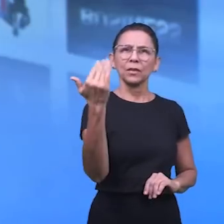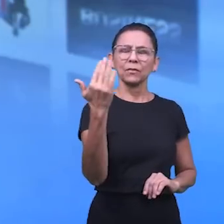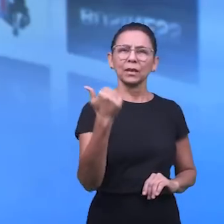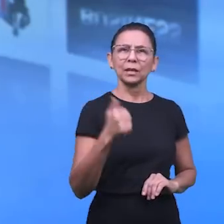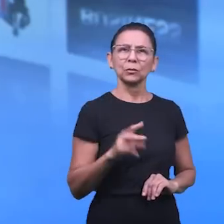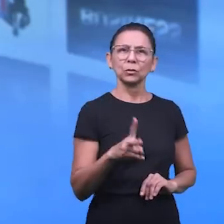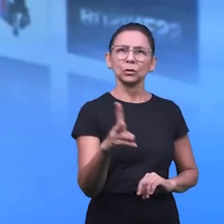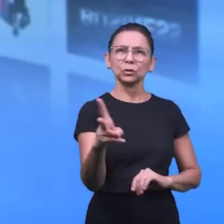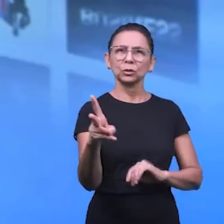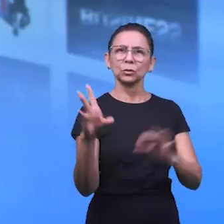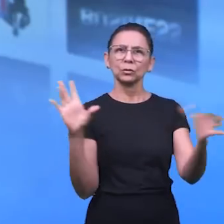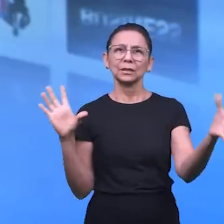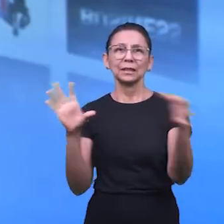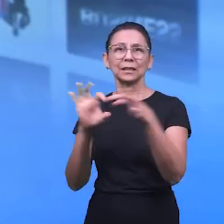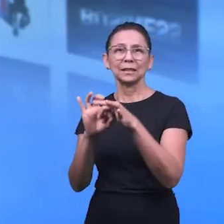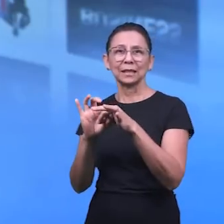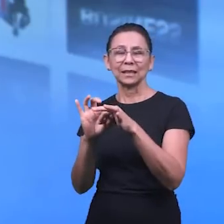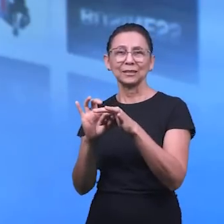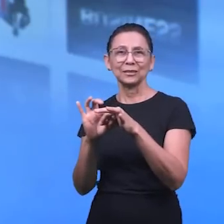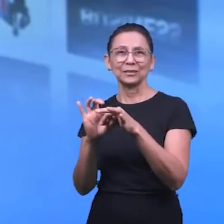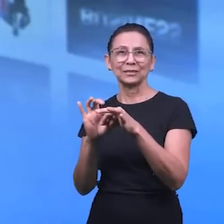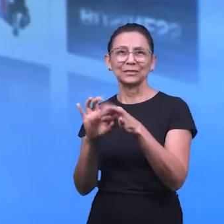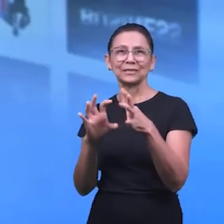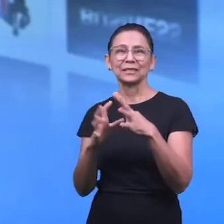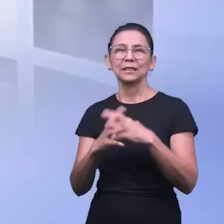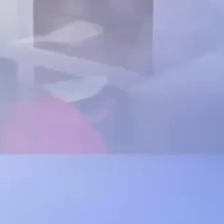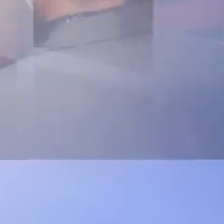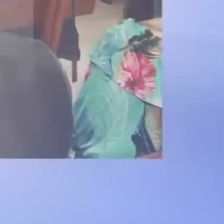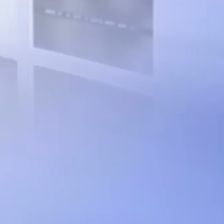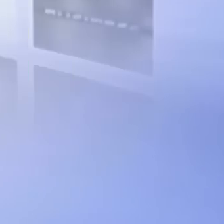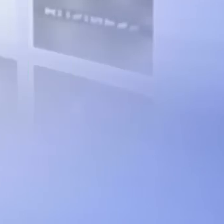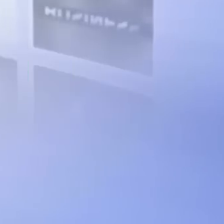Fique com a gente, o Maranhão News está começando.